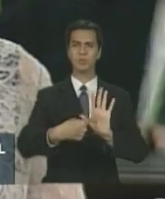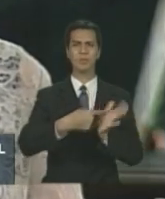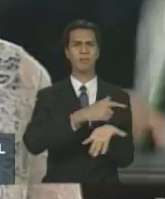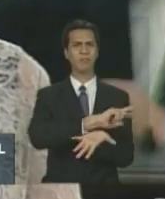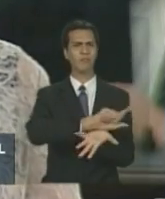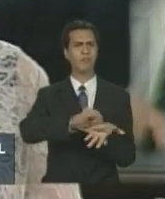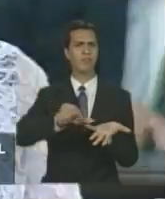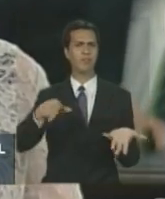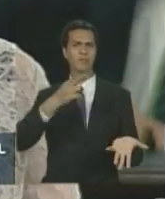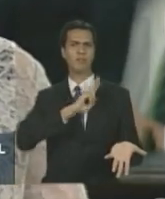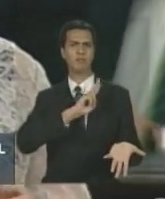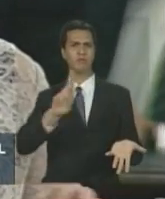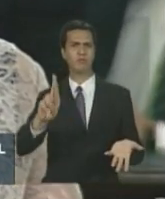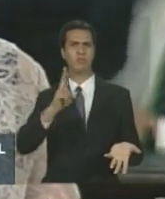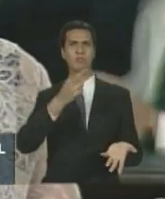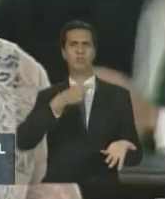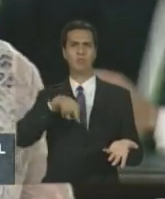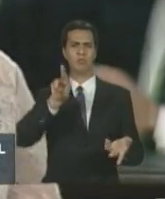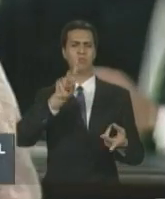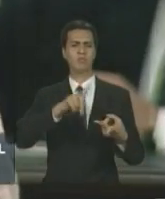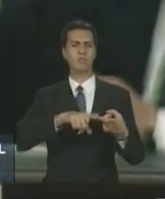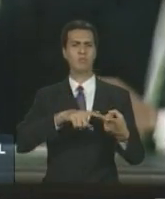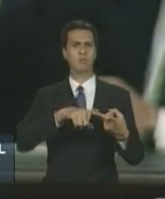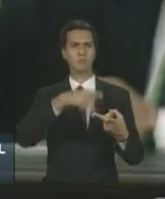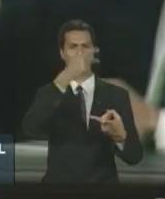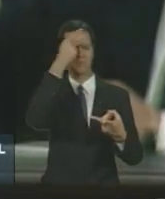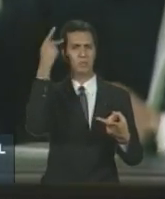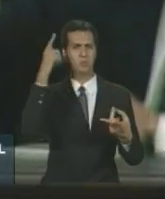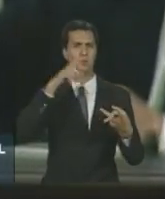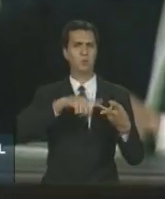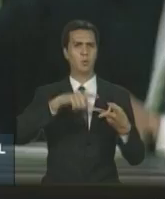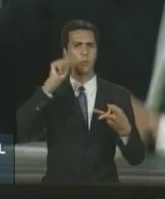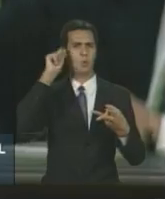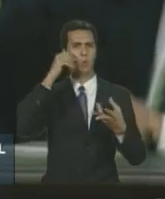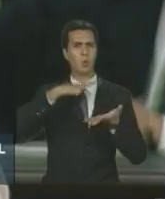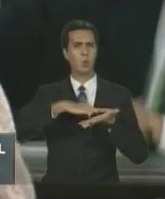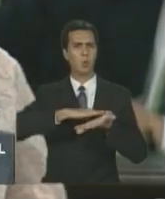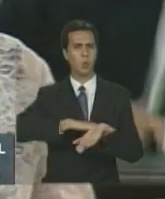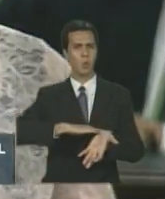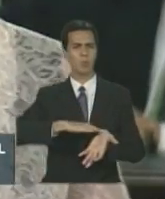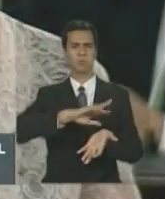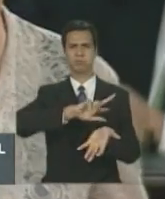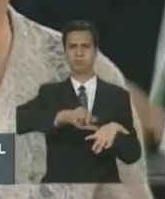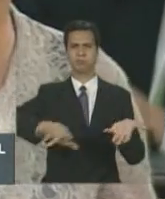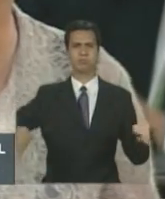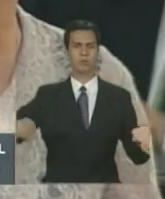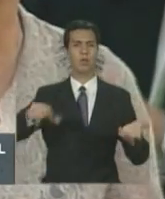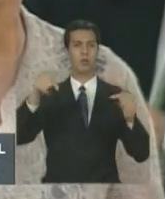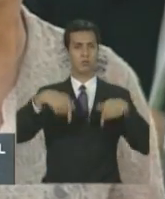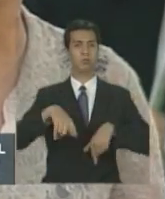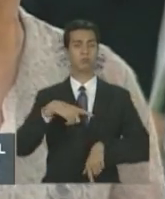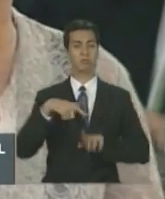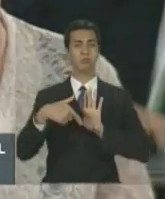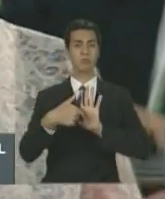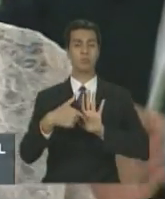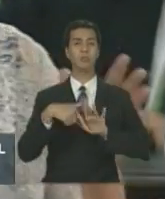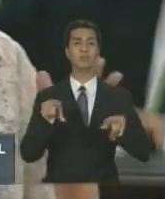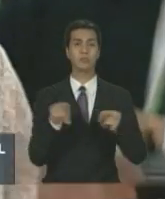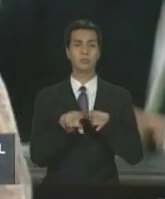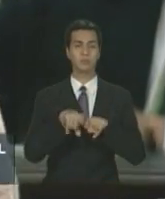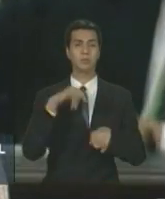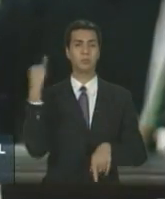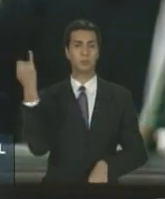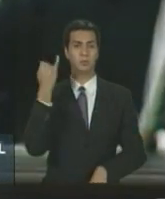cultural, religiosa, da diversidade étnica, é também um momento importante para que a